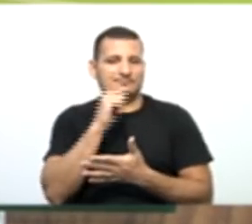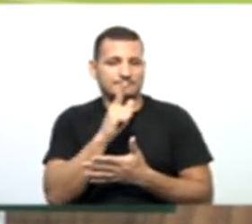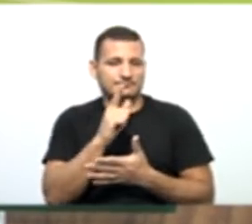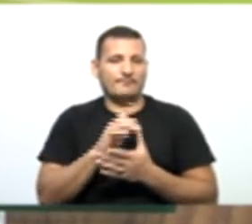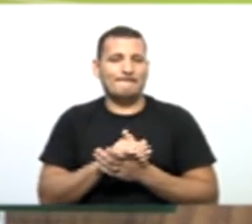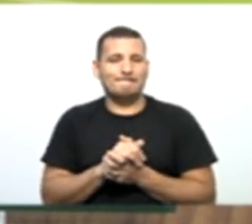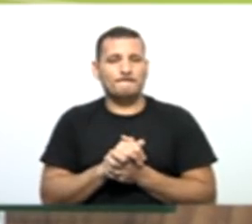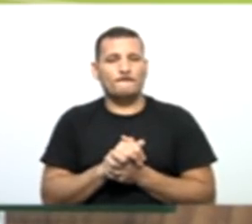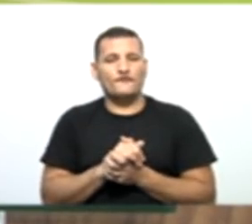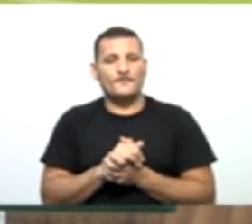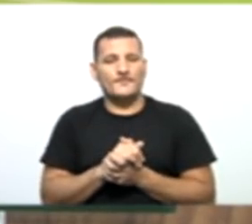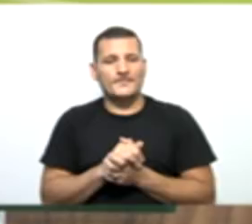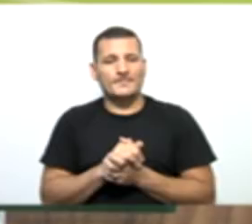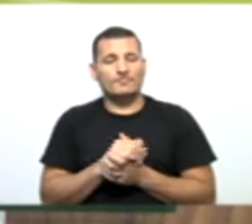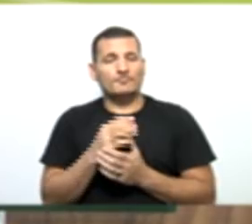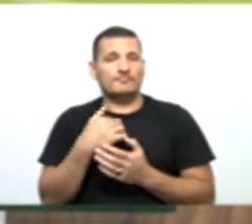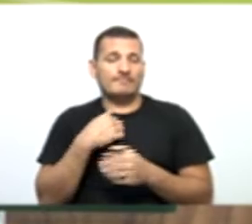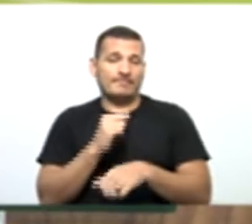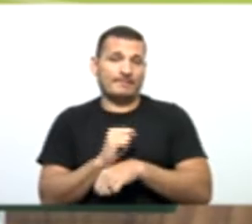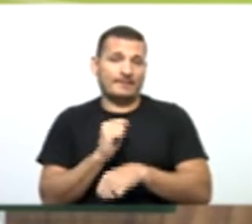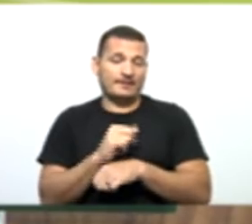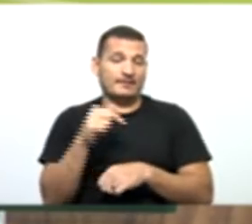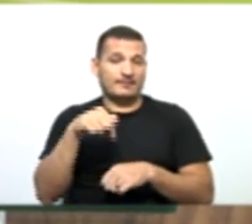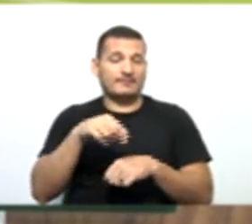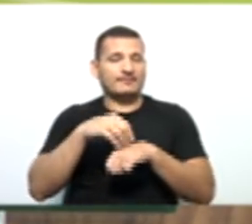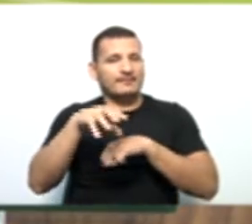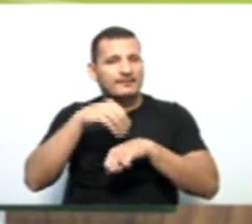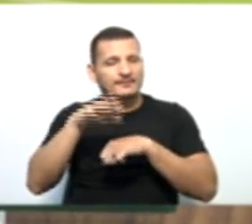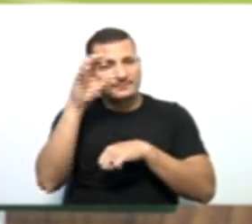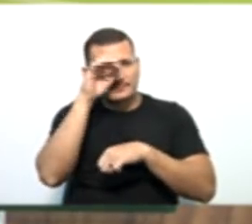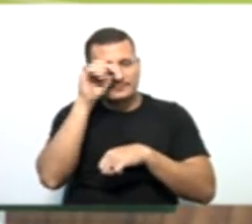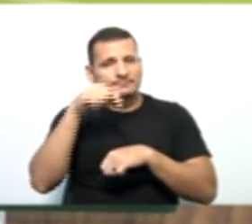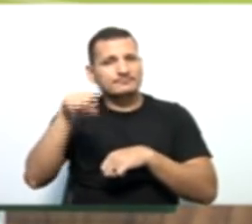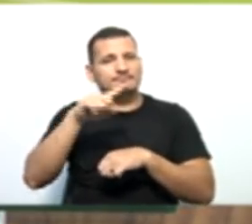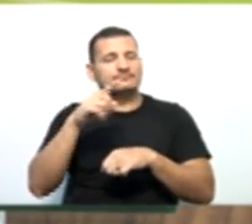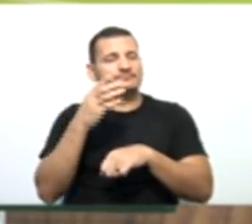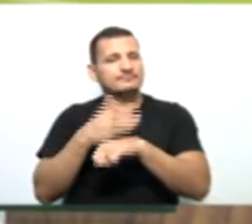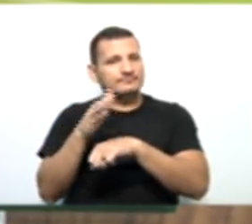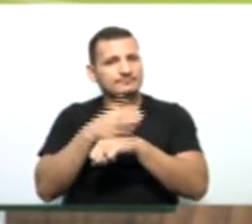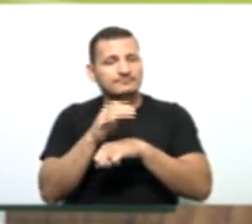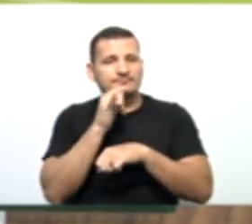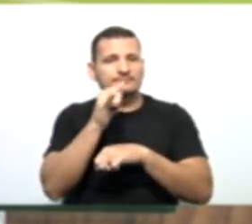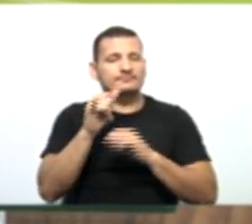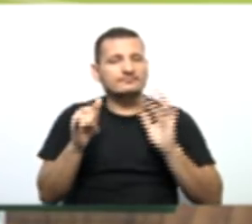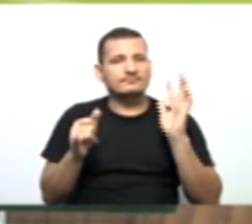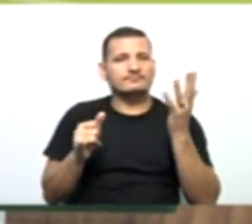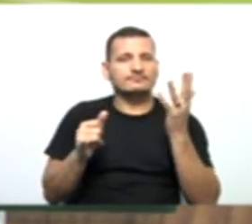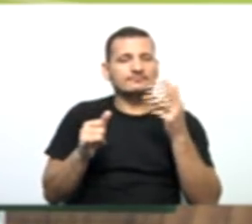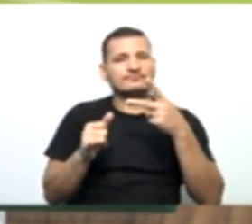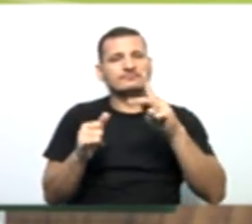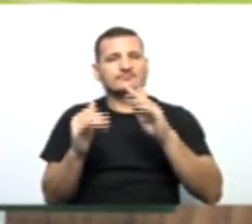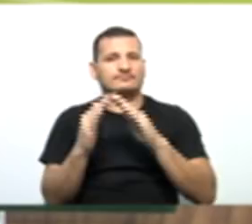que esse aprendizado, né, vocês possam colocar em prática quando acontecer alguma coisa ou